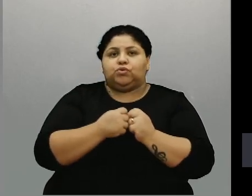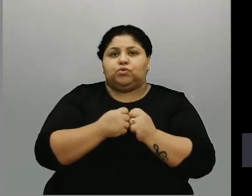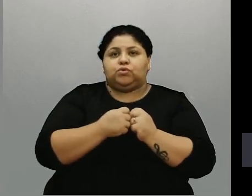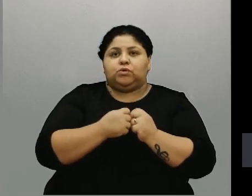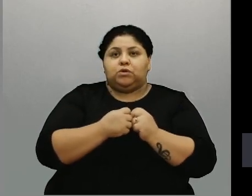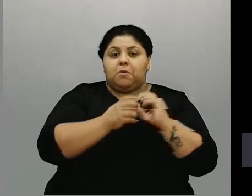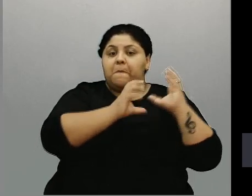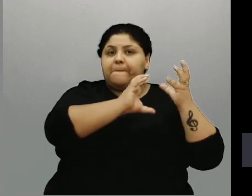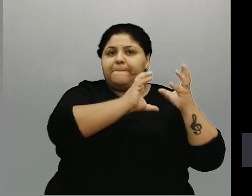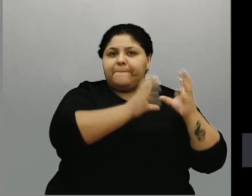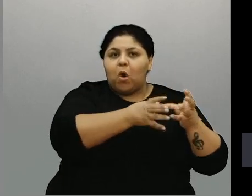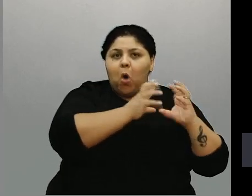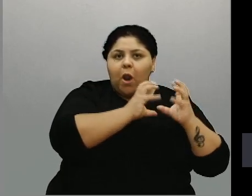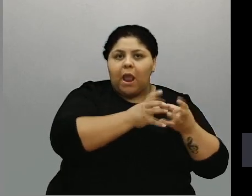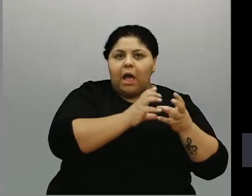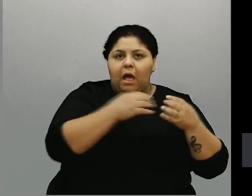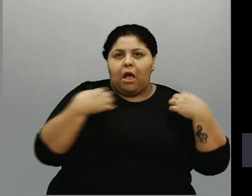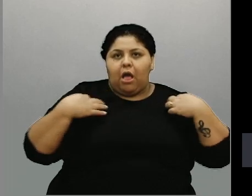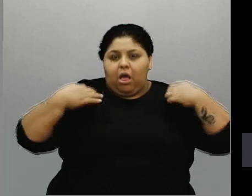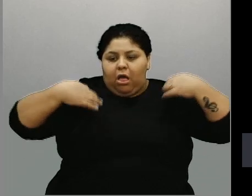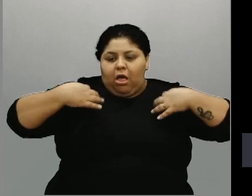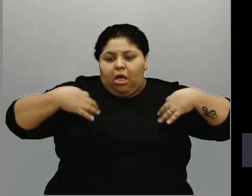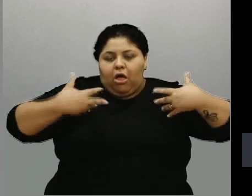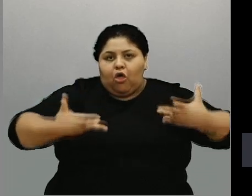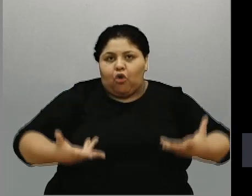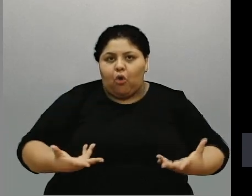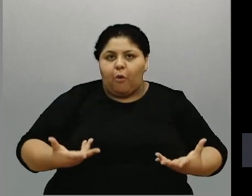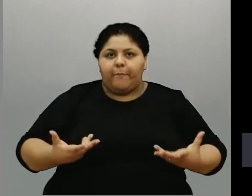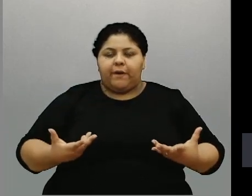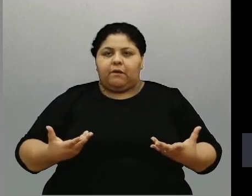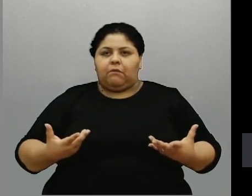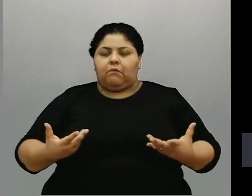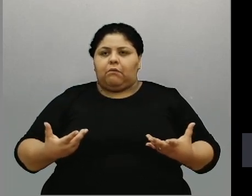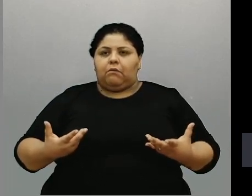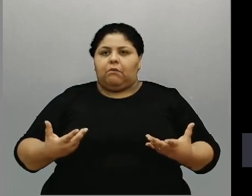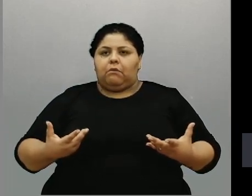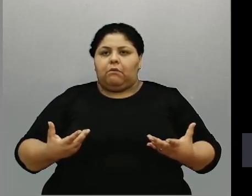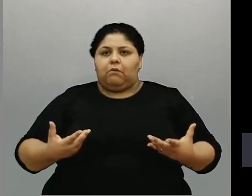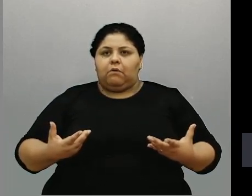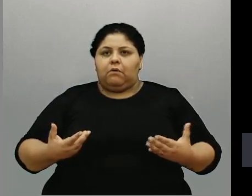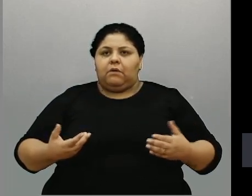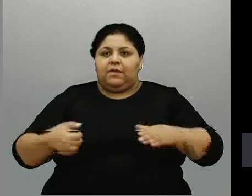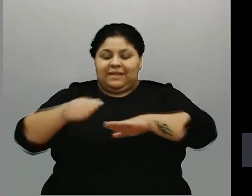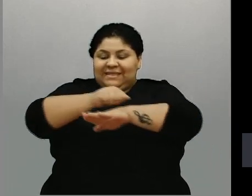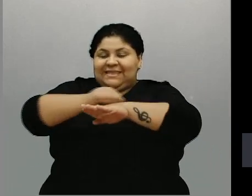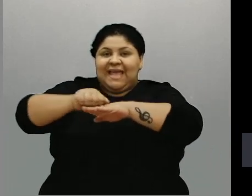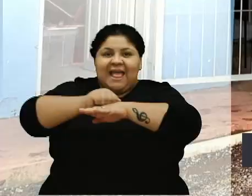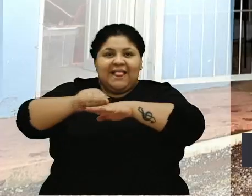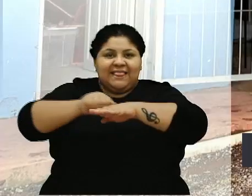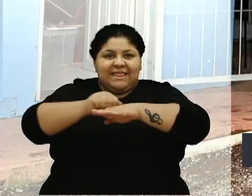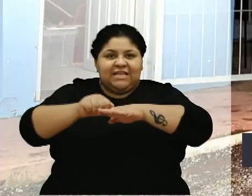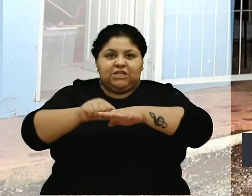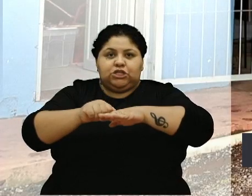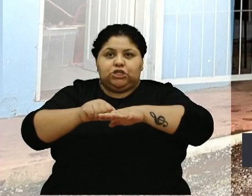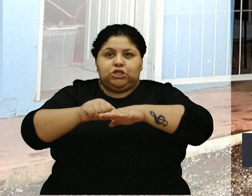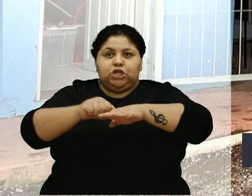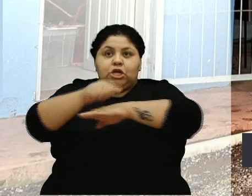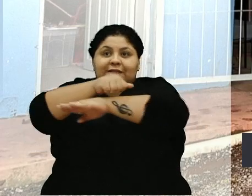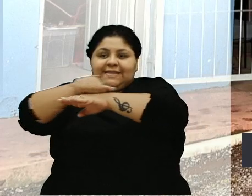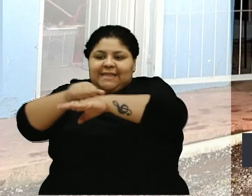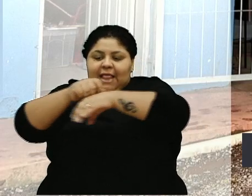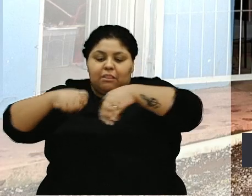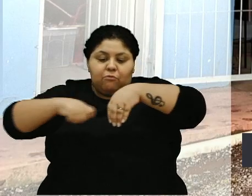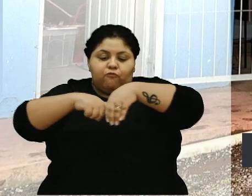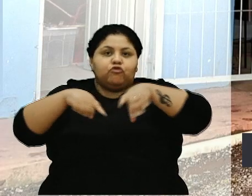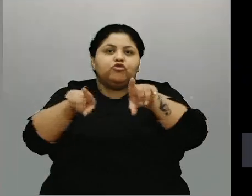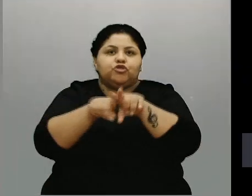bola, camiseta, o jaleco, tênis, chuteira, enfim...